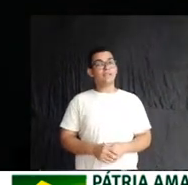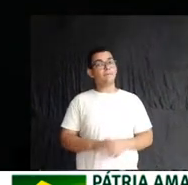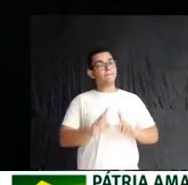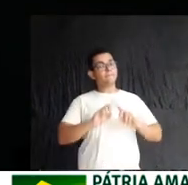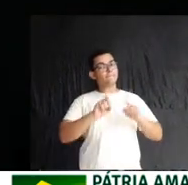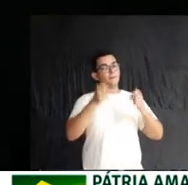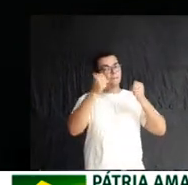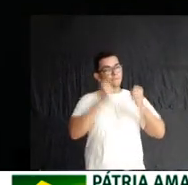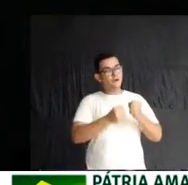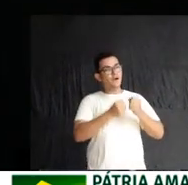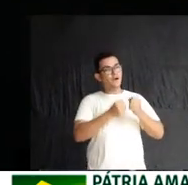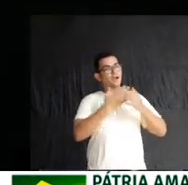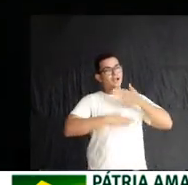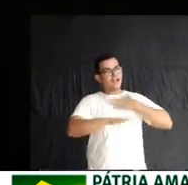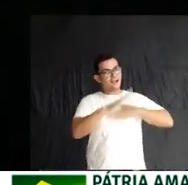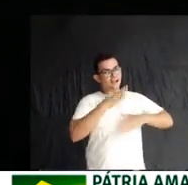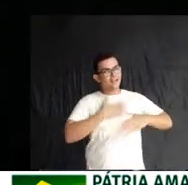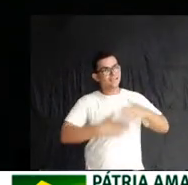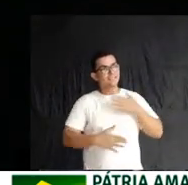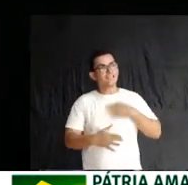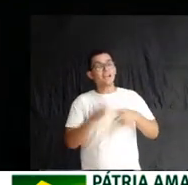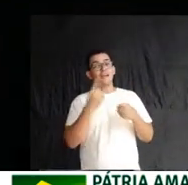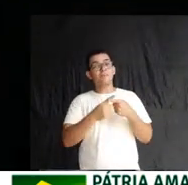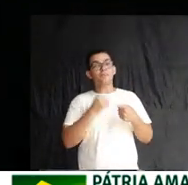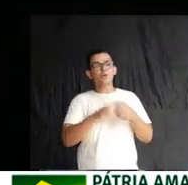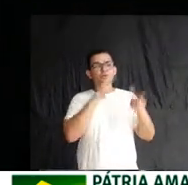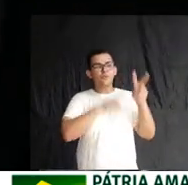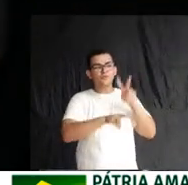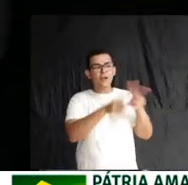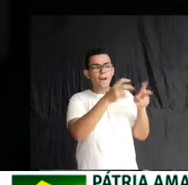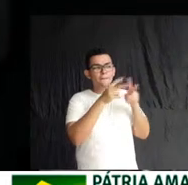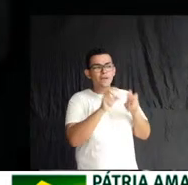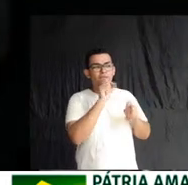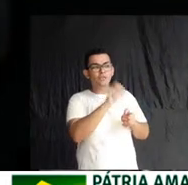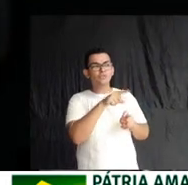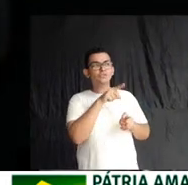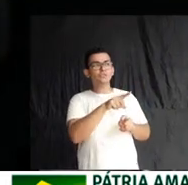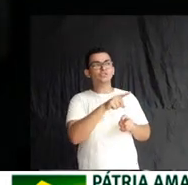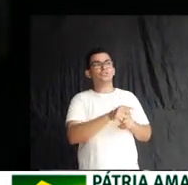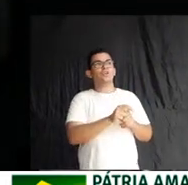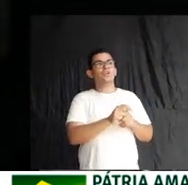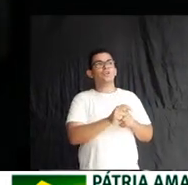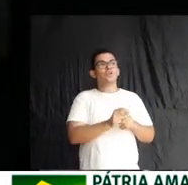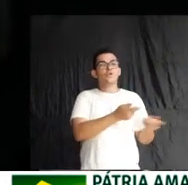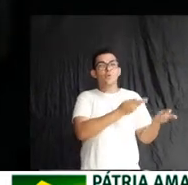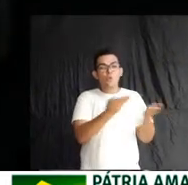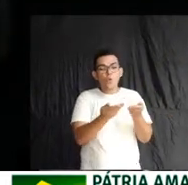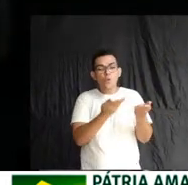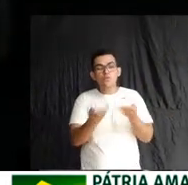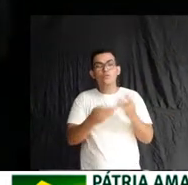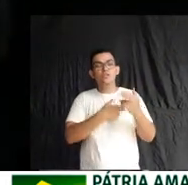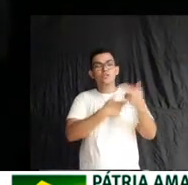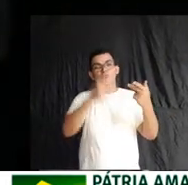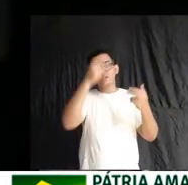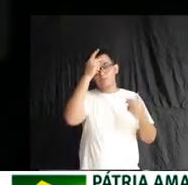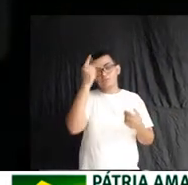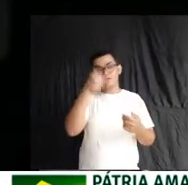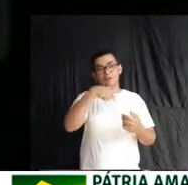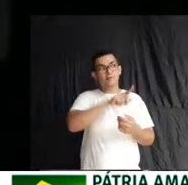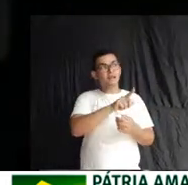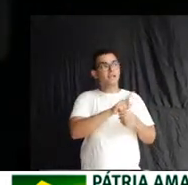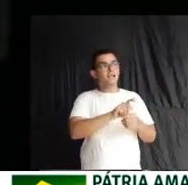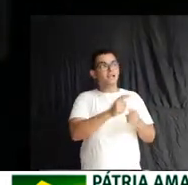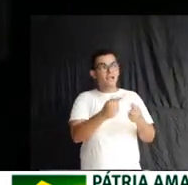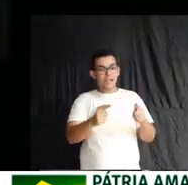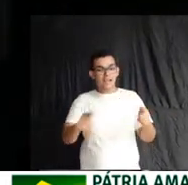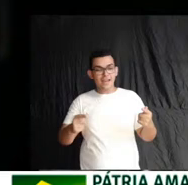para ir lá na churrascaria. A pergunta que eu quero fazer para você. Vai. É liberado gratuitamente para todos nós aqui?